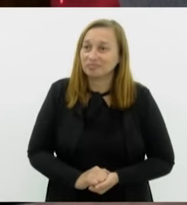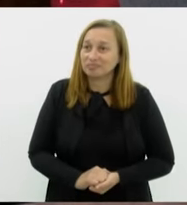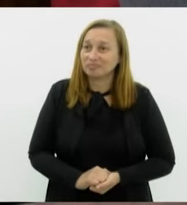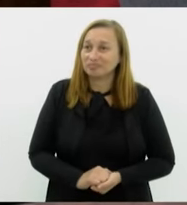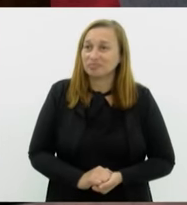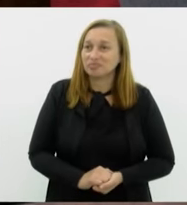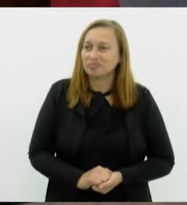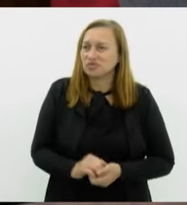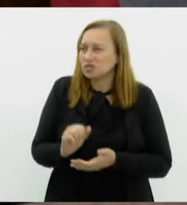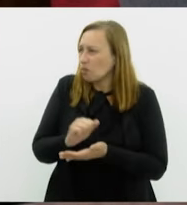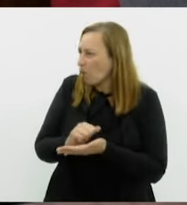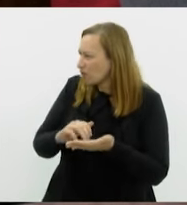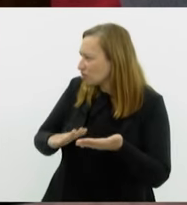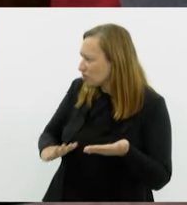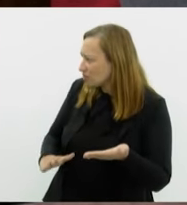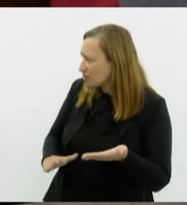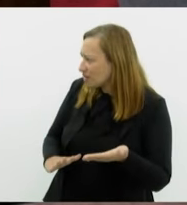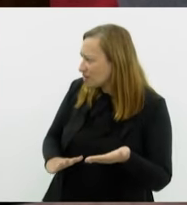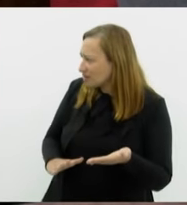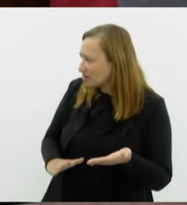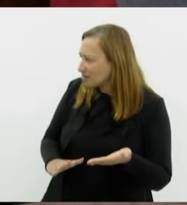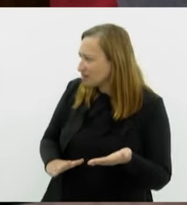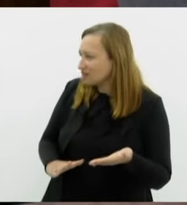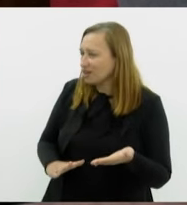de uma atividade que